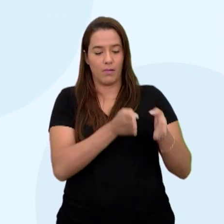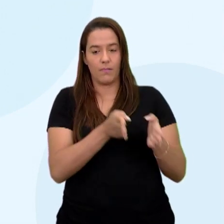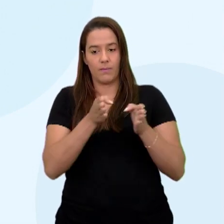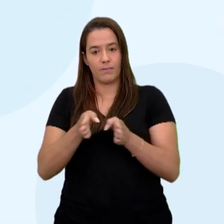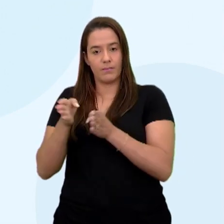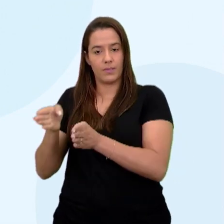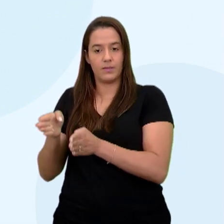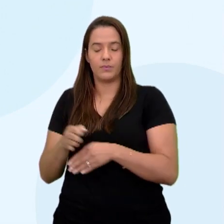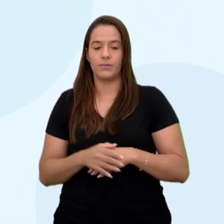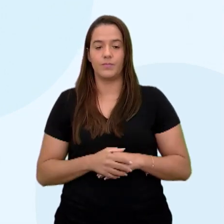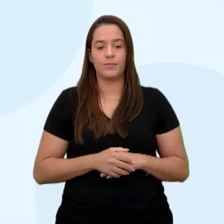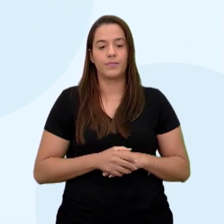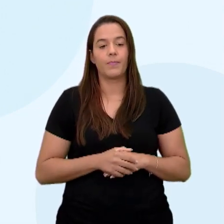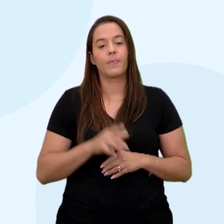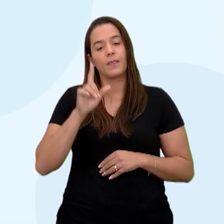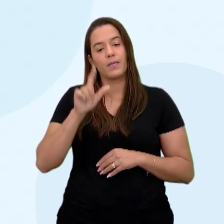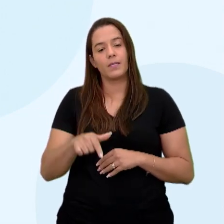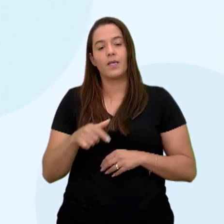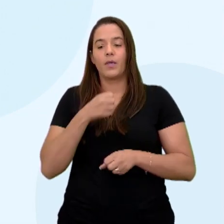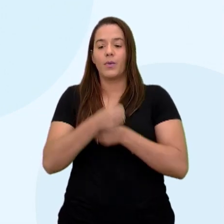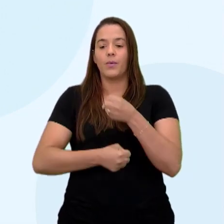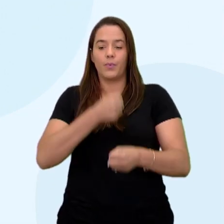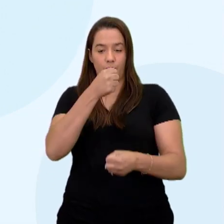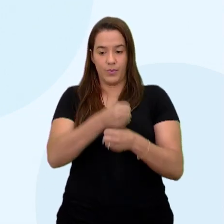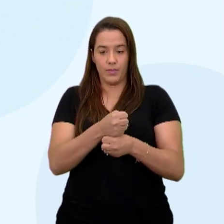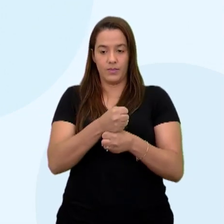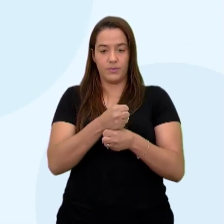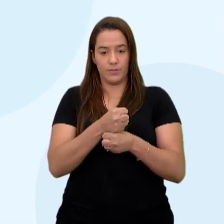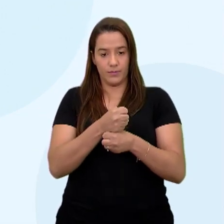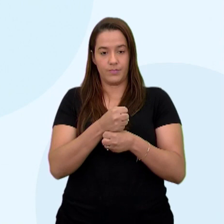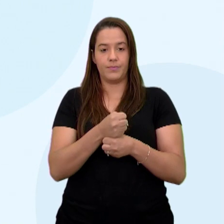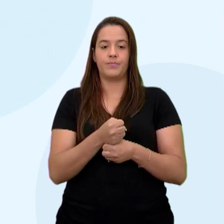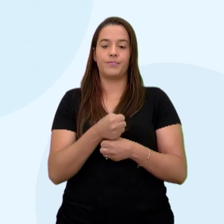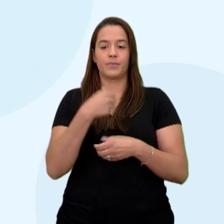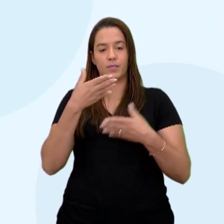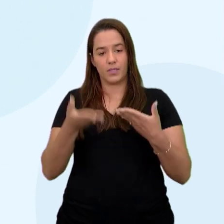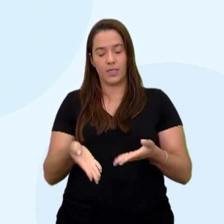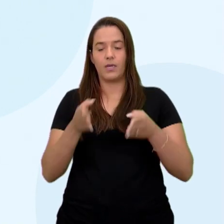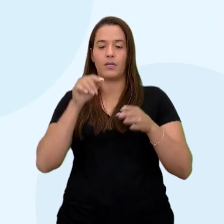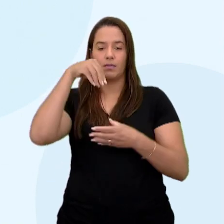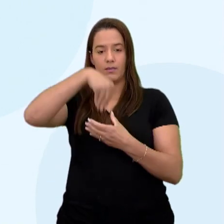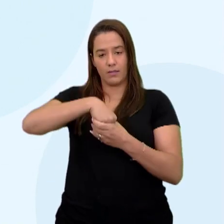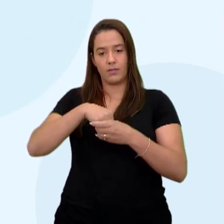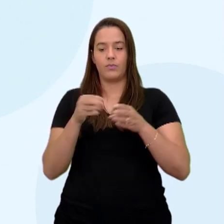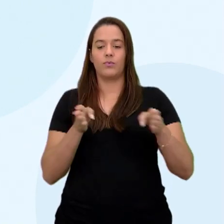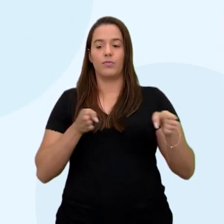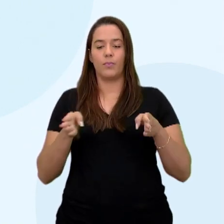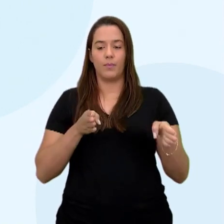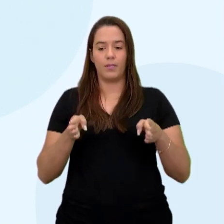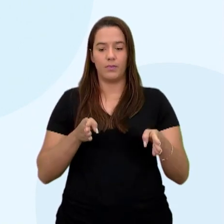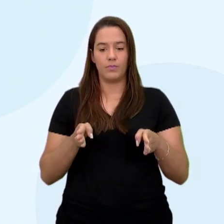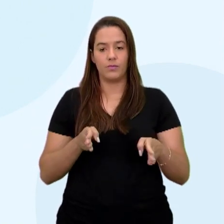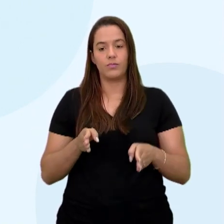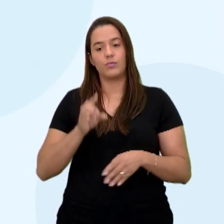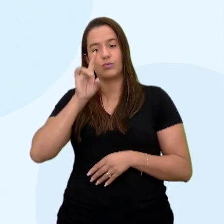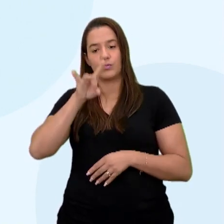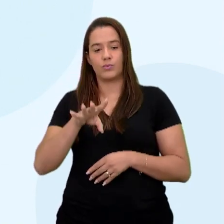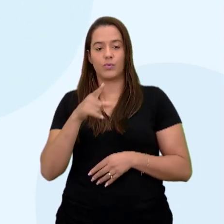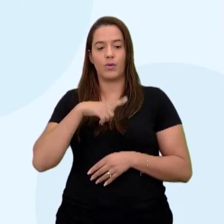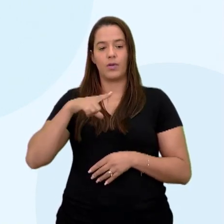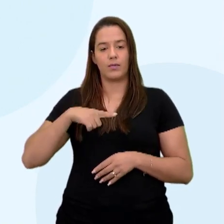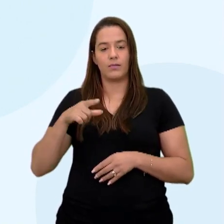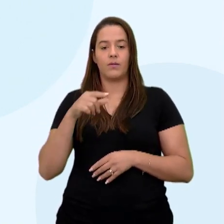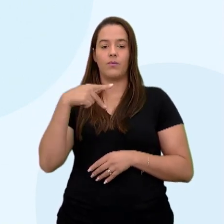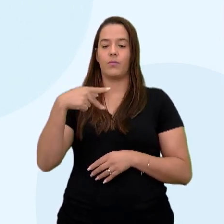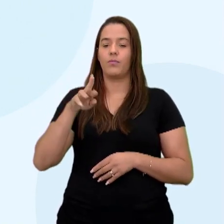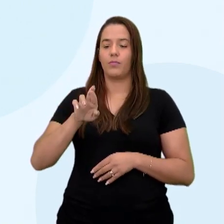nós temos a época, que é um intervalo menor dentro de um período. Somente os períodos das eras do éon